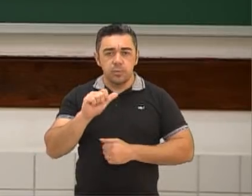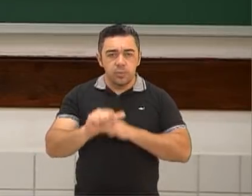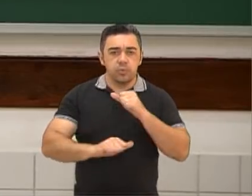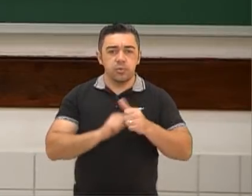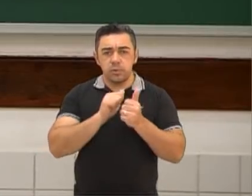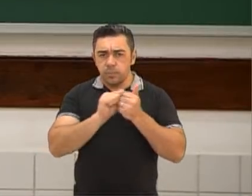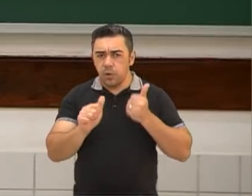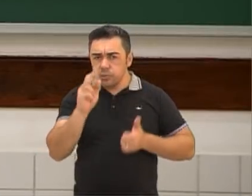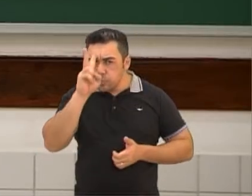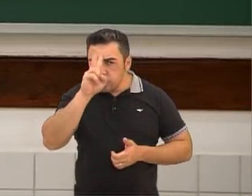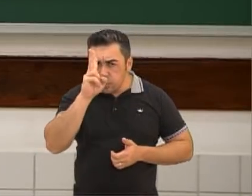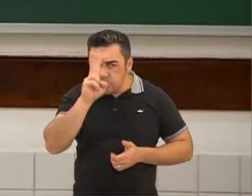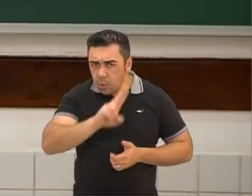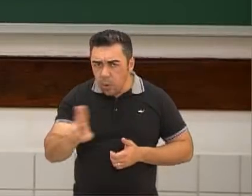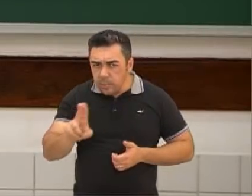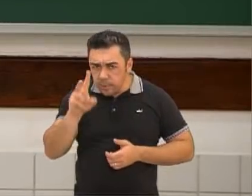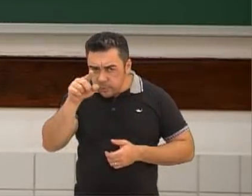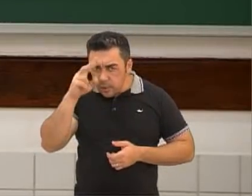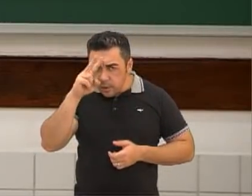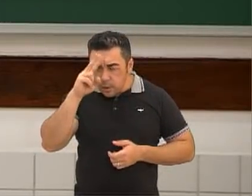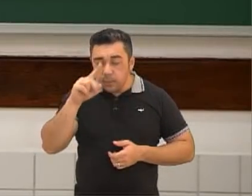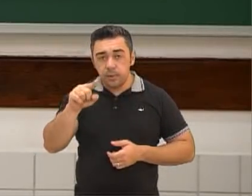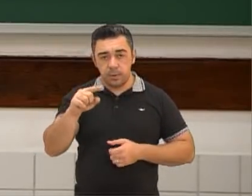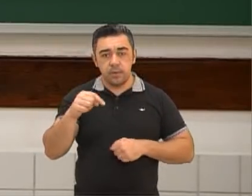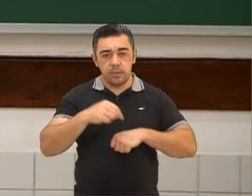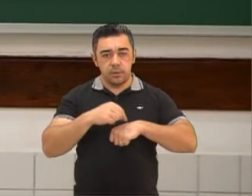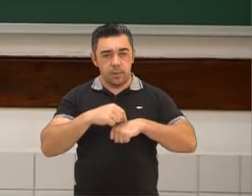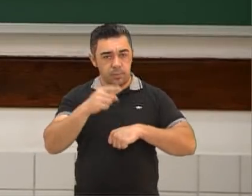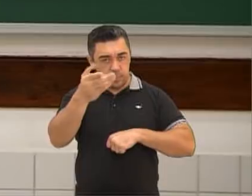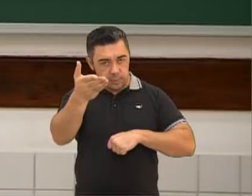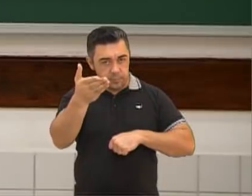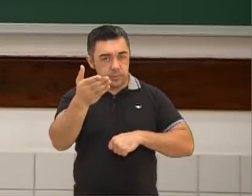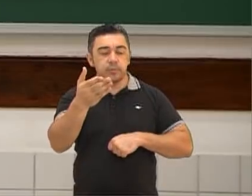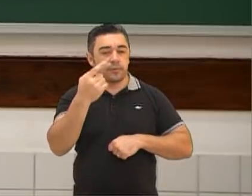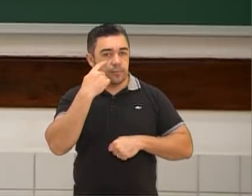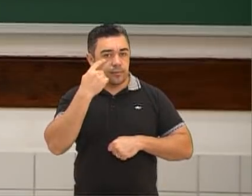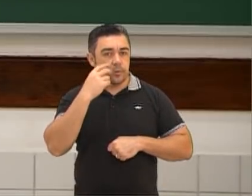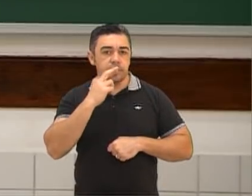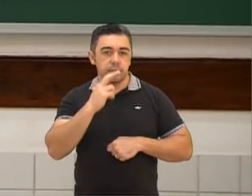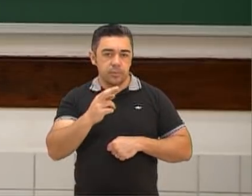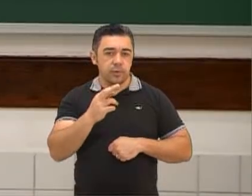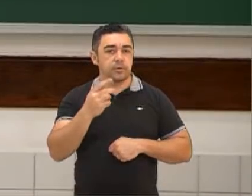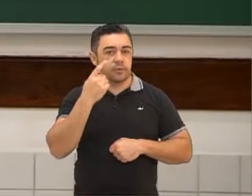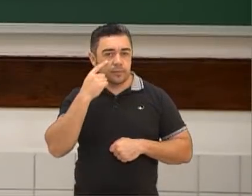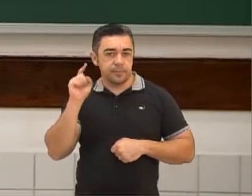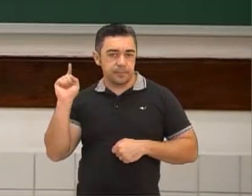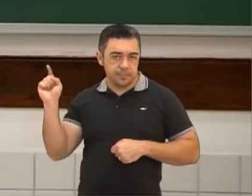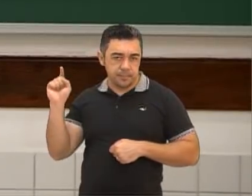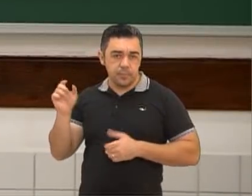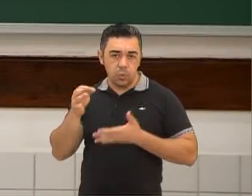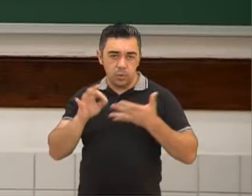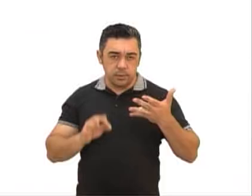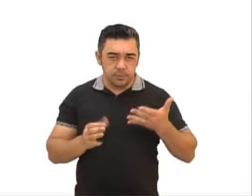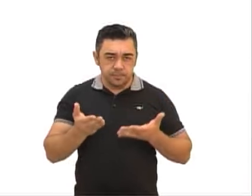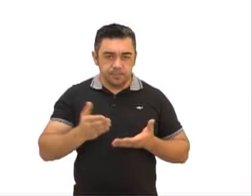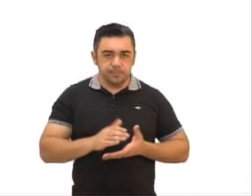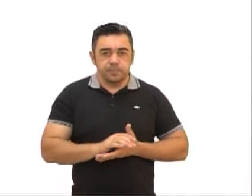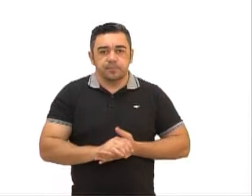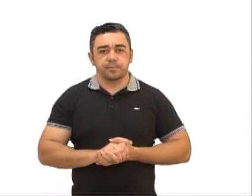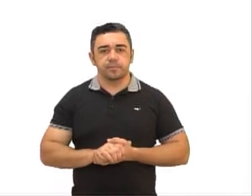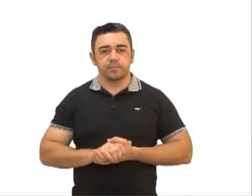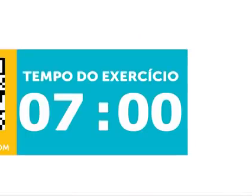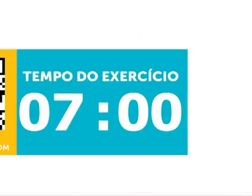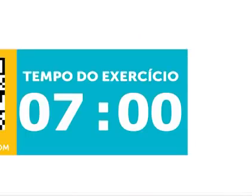lembra o nome desse esporte? Daqui uns minutinhos a gente volta e dá uma olhada para corrigir esse exercício.